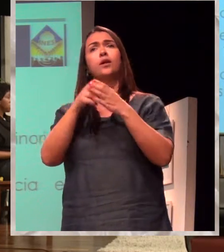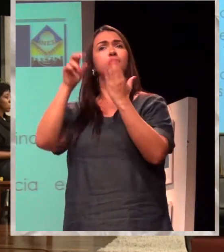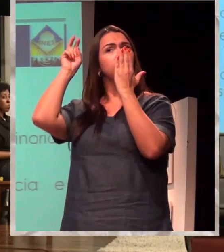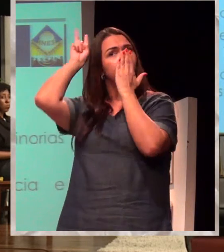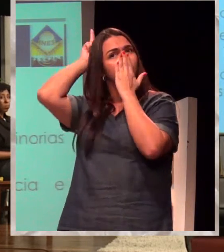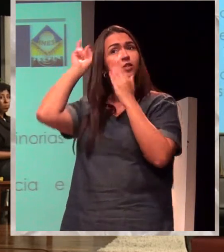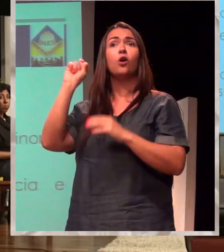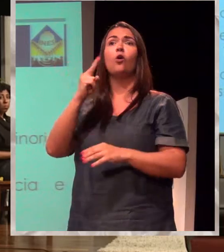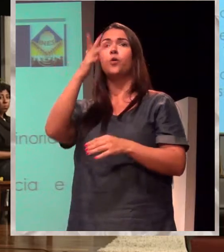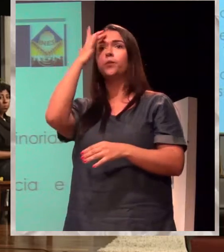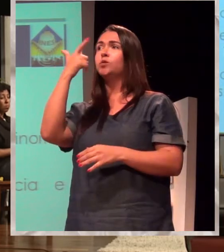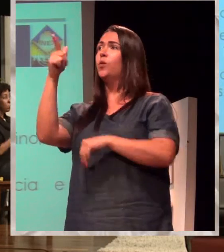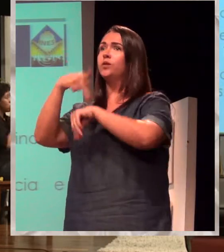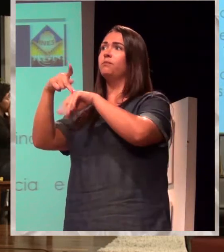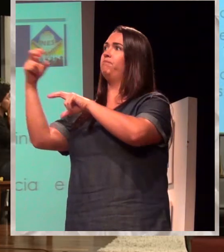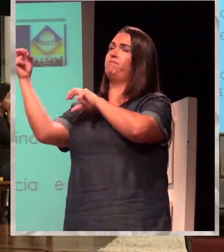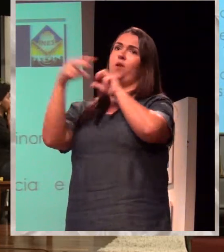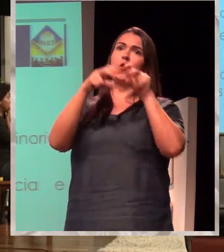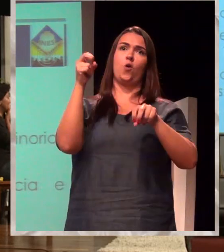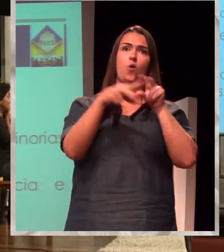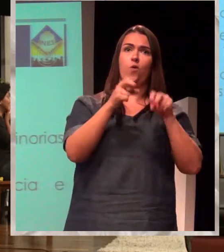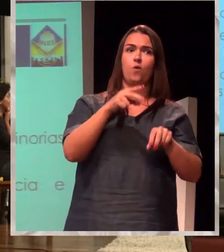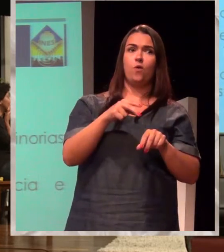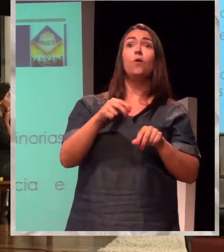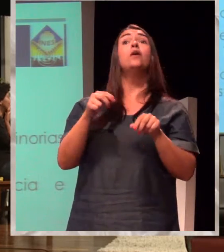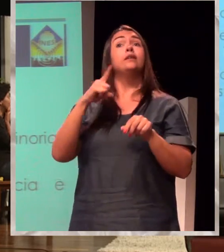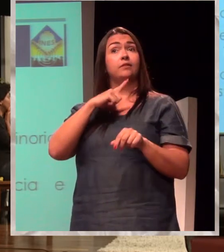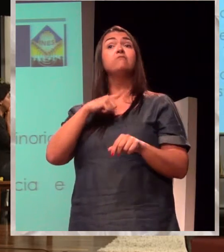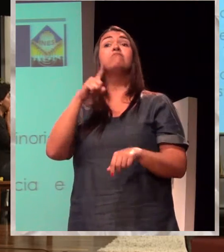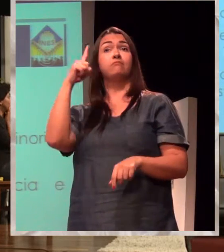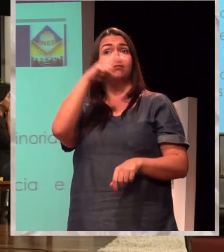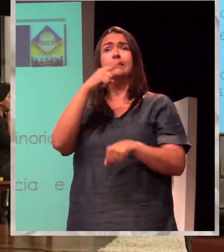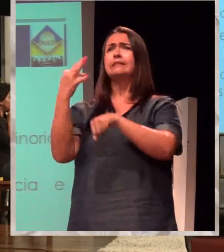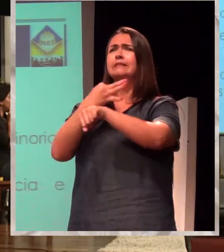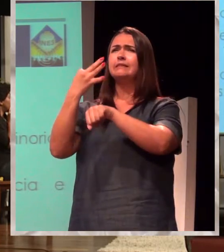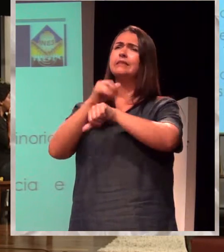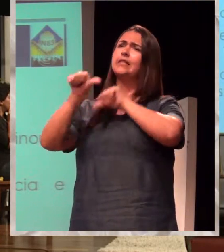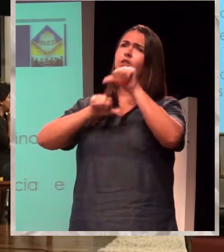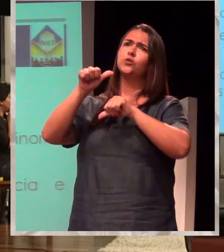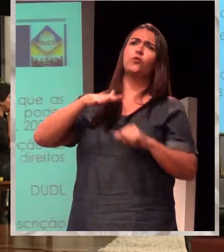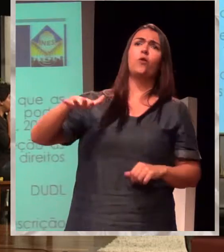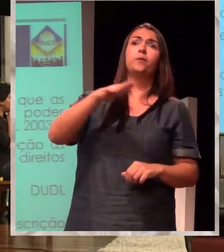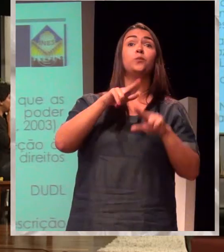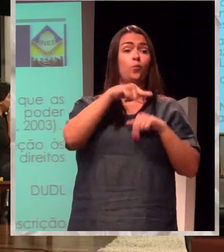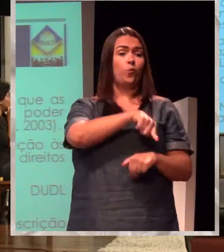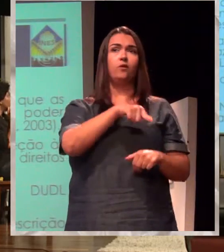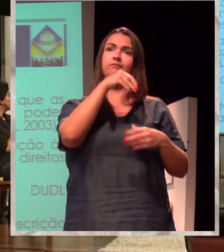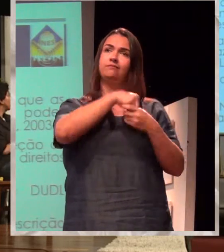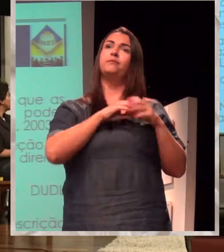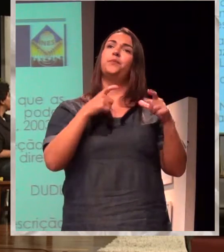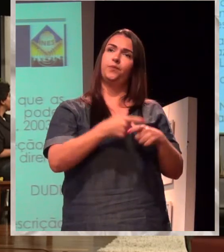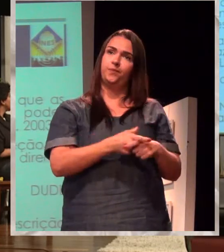indígenas, imigrantes, e a possibilidade de identificação, resistência e transformações a partir das